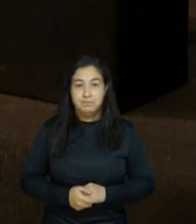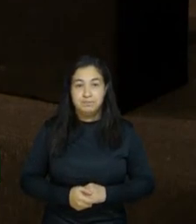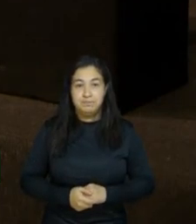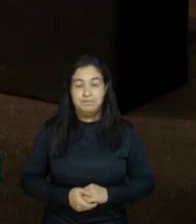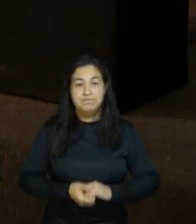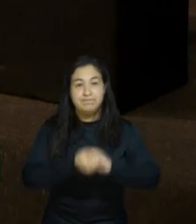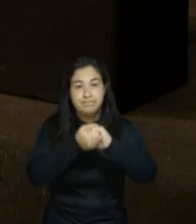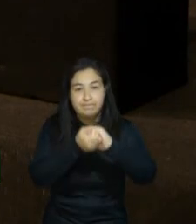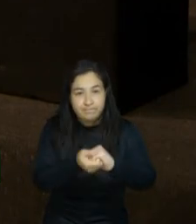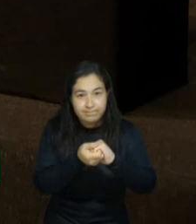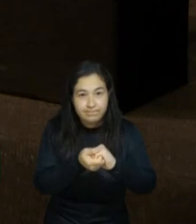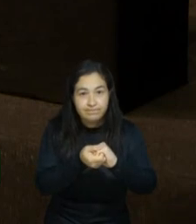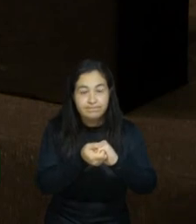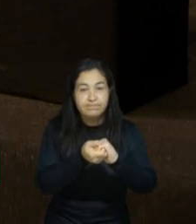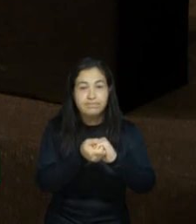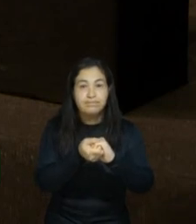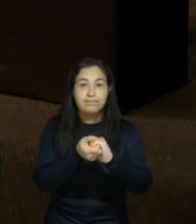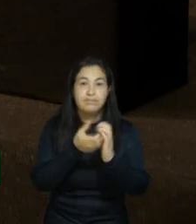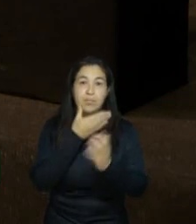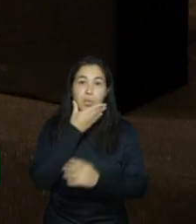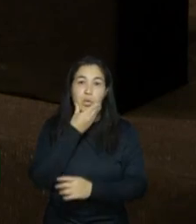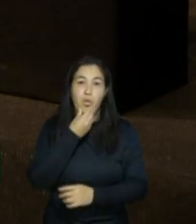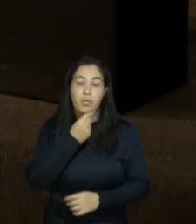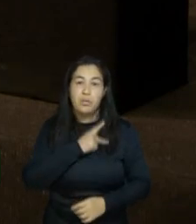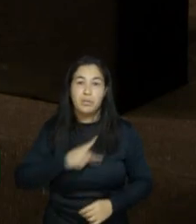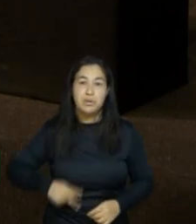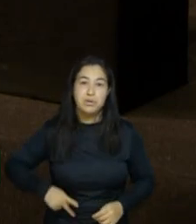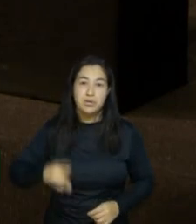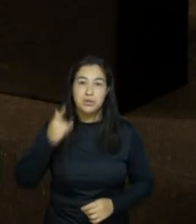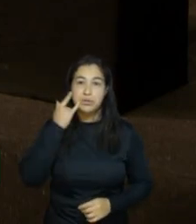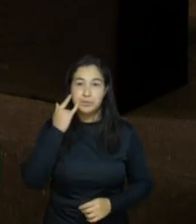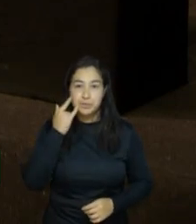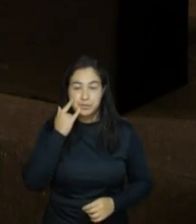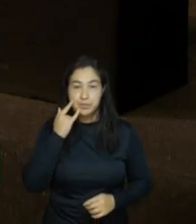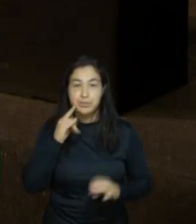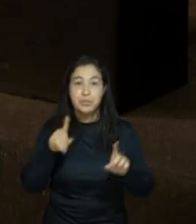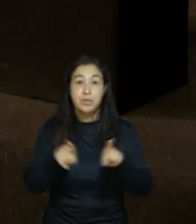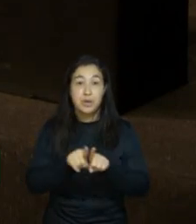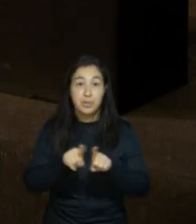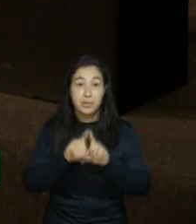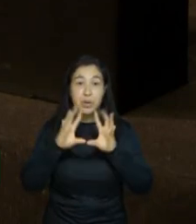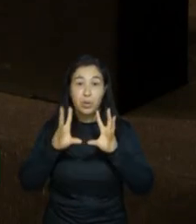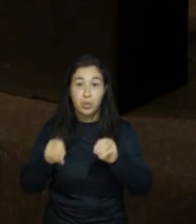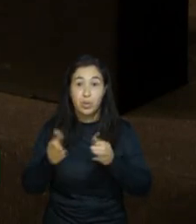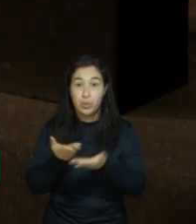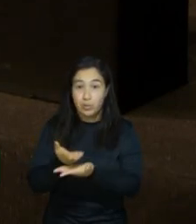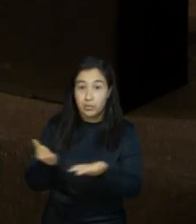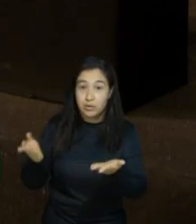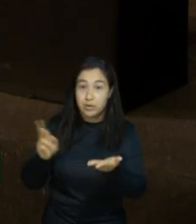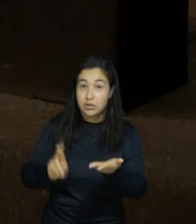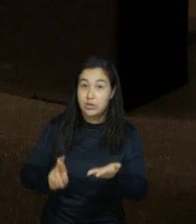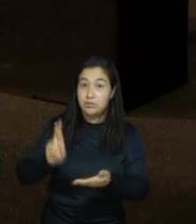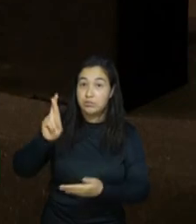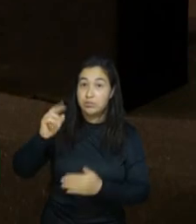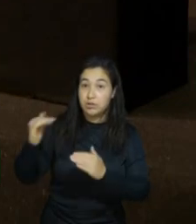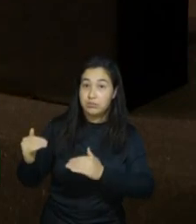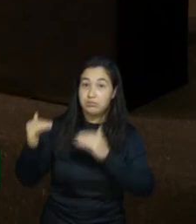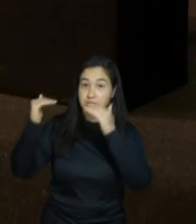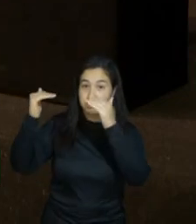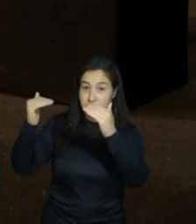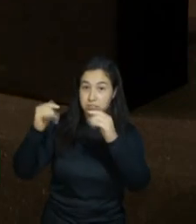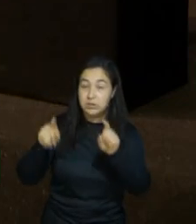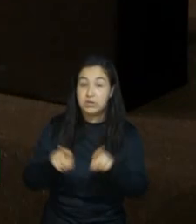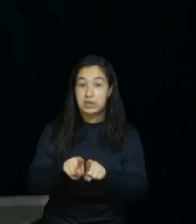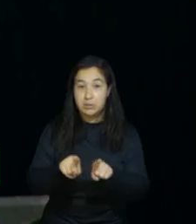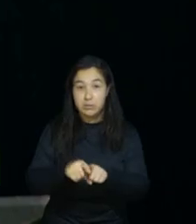saudar o presidente Mauro Nadal, em seu nome toda a mesa diretora da nossa Assembleia Legislativa, e se os